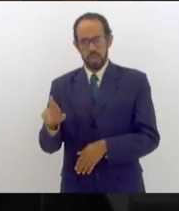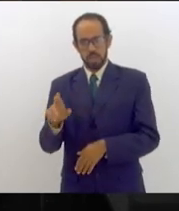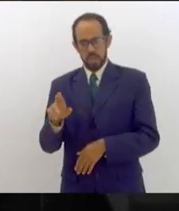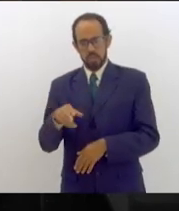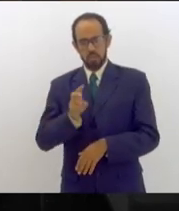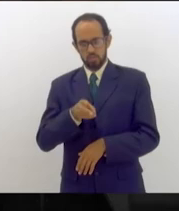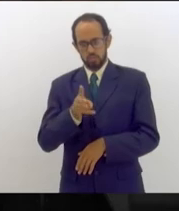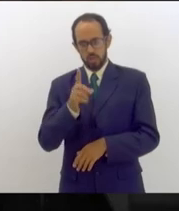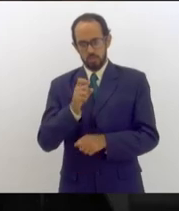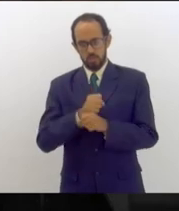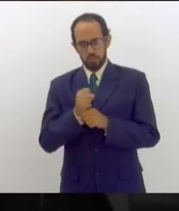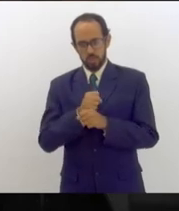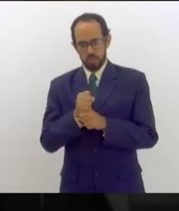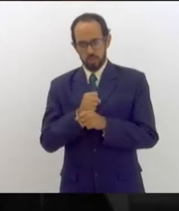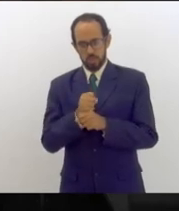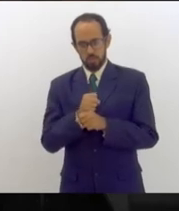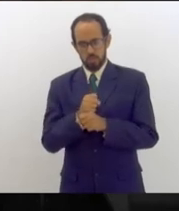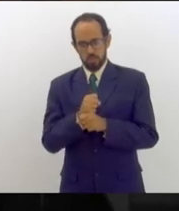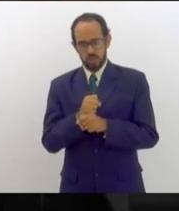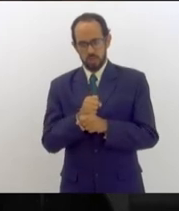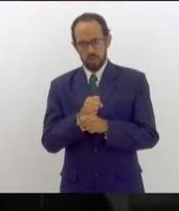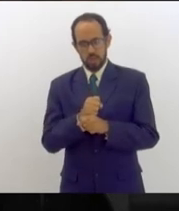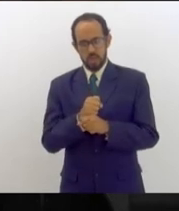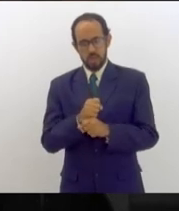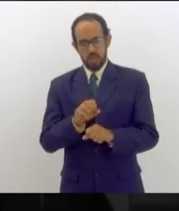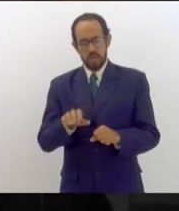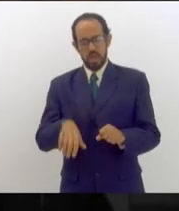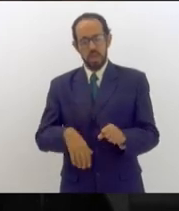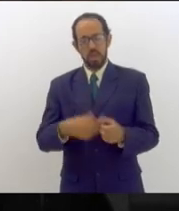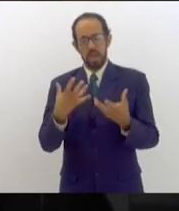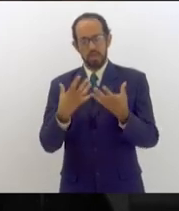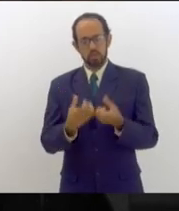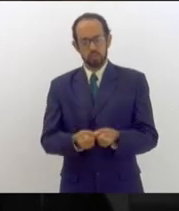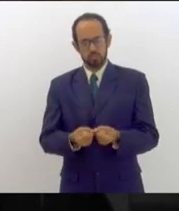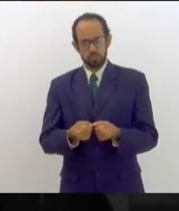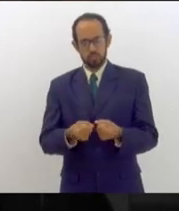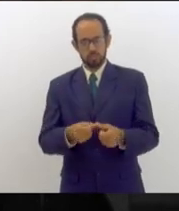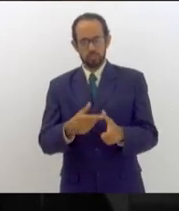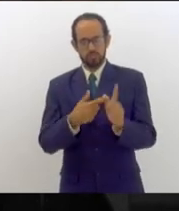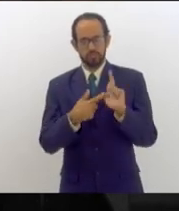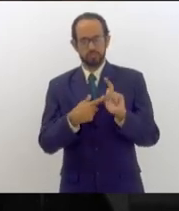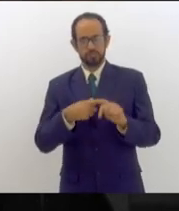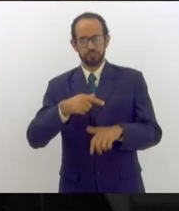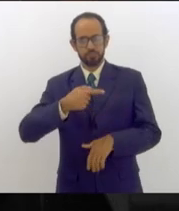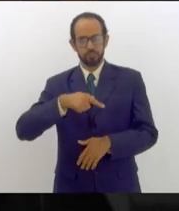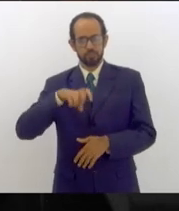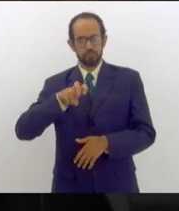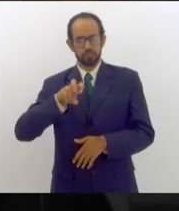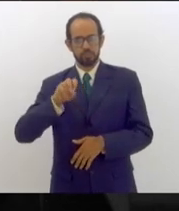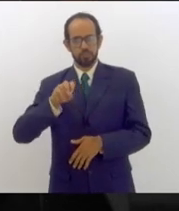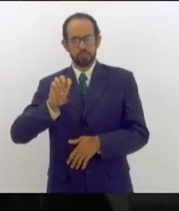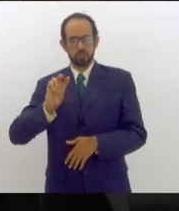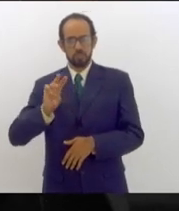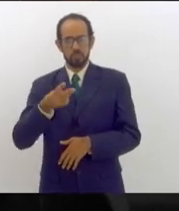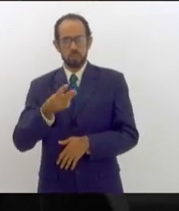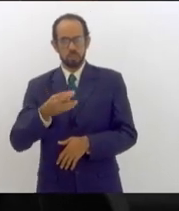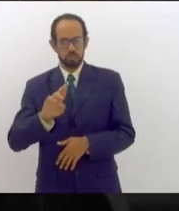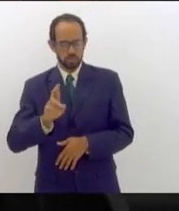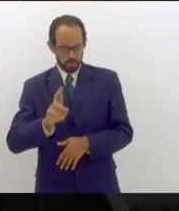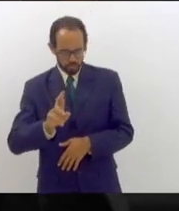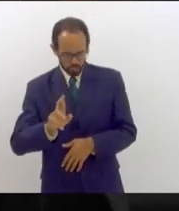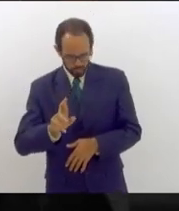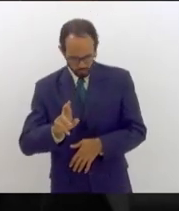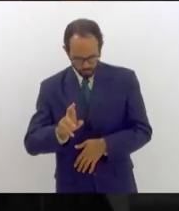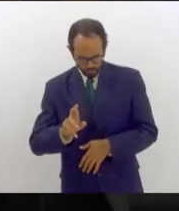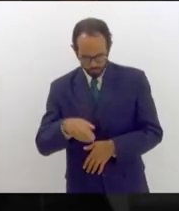mais um ano o governo reconheceu uma dívida de 750 milhões de reais uma dívida que